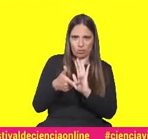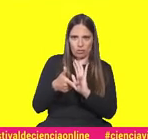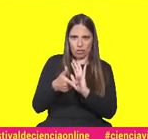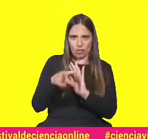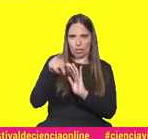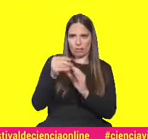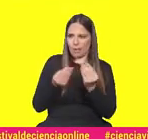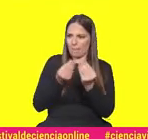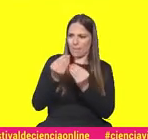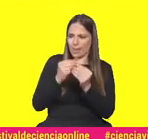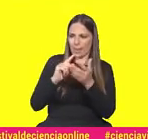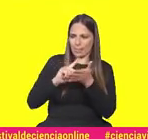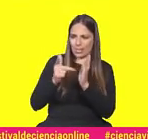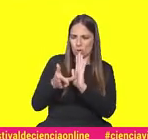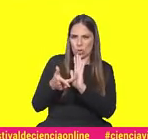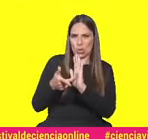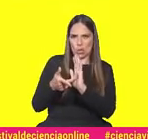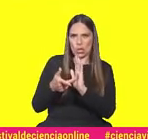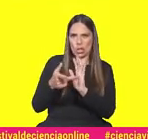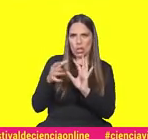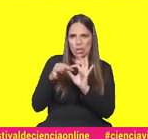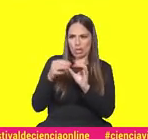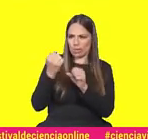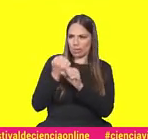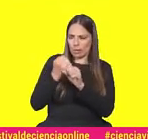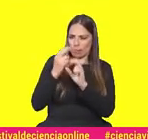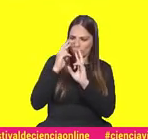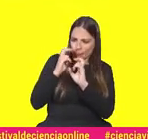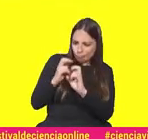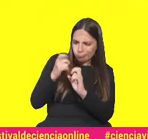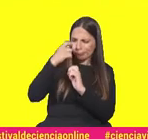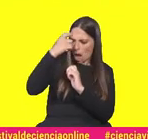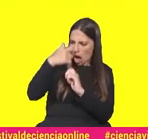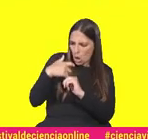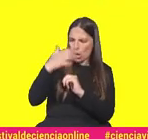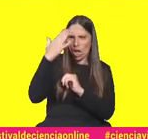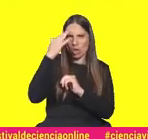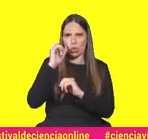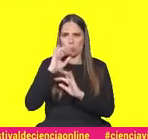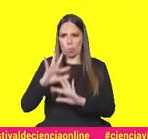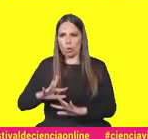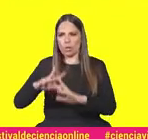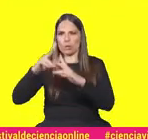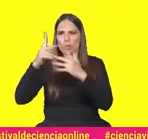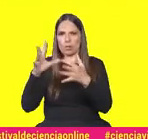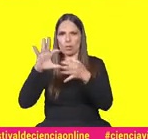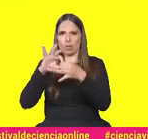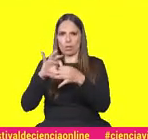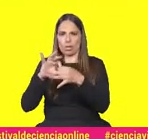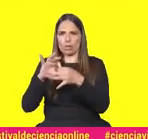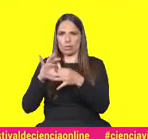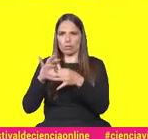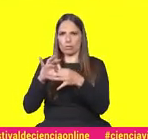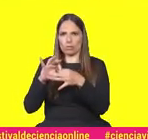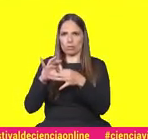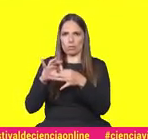e dos processos tecnológicos nos trabalhos de anatomia. Acha-me possível ainda podermos evoluir em termos de ter